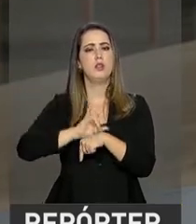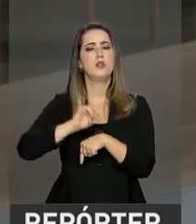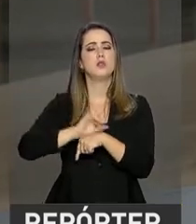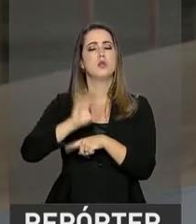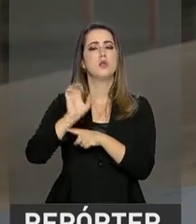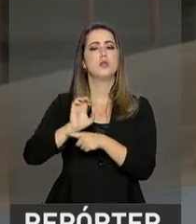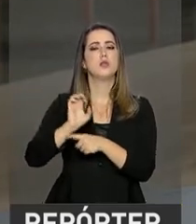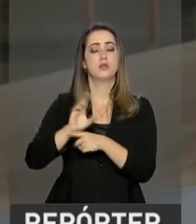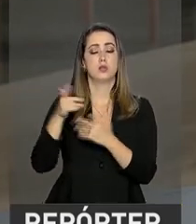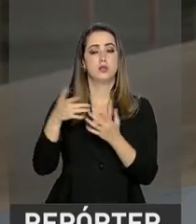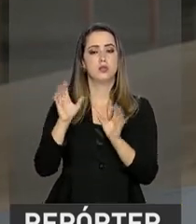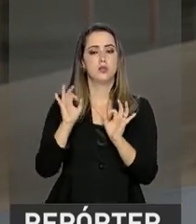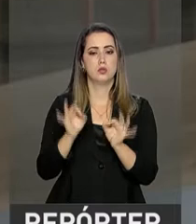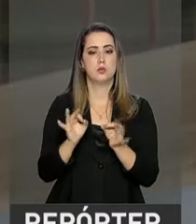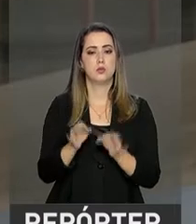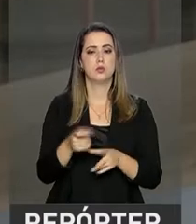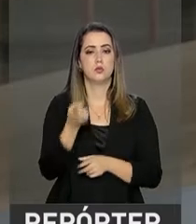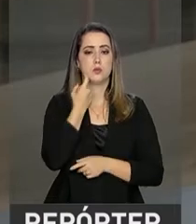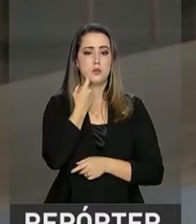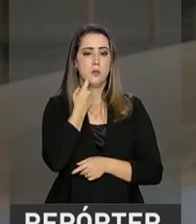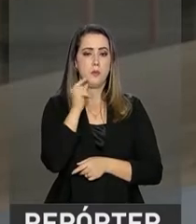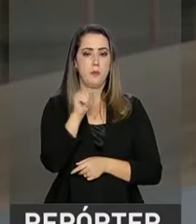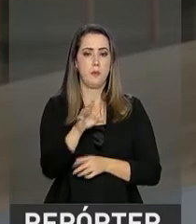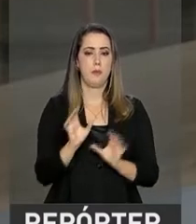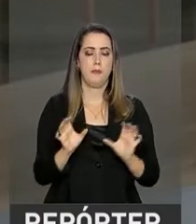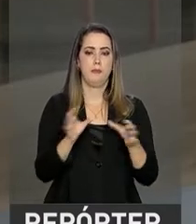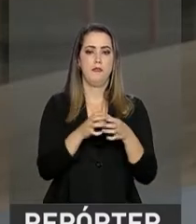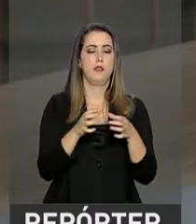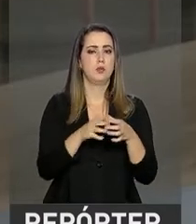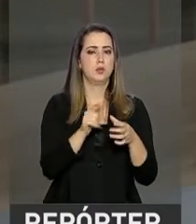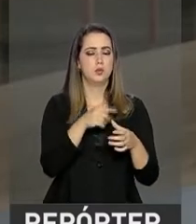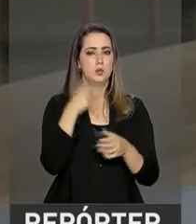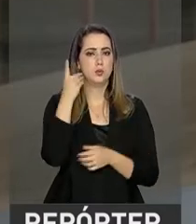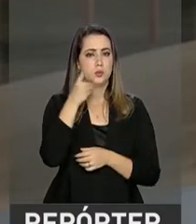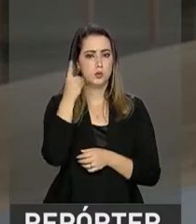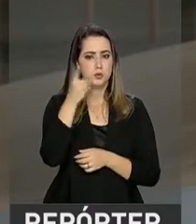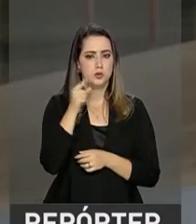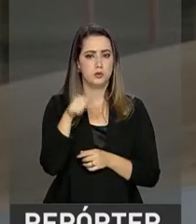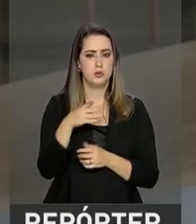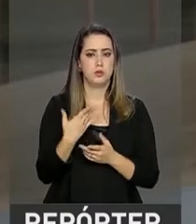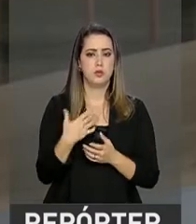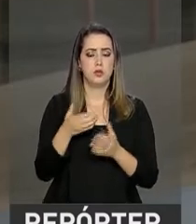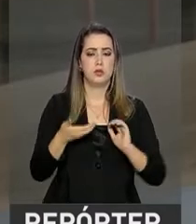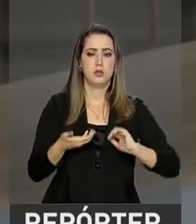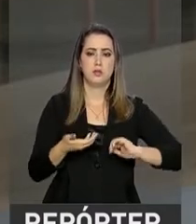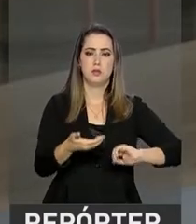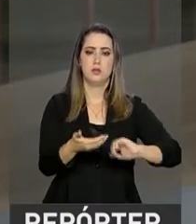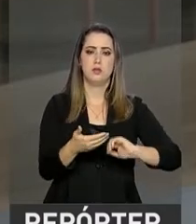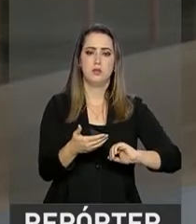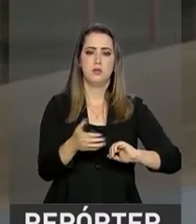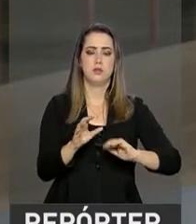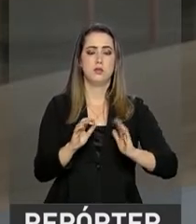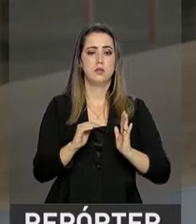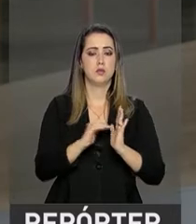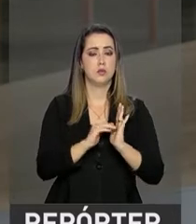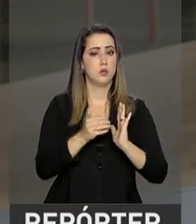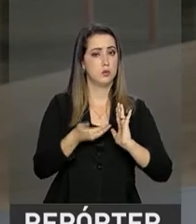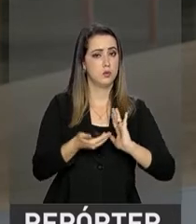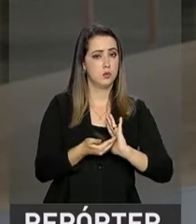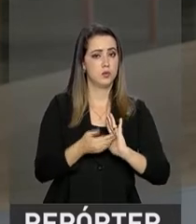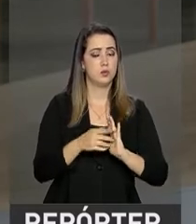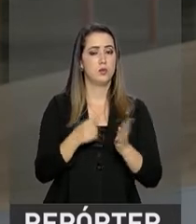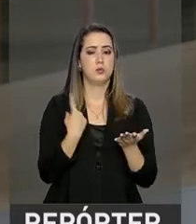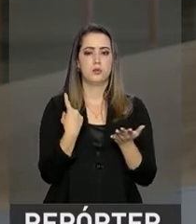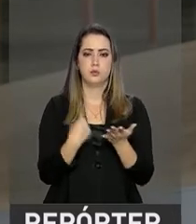foi formalizada nesta sexta-feira a pedido das bancadas parlamentares da Câmara dos Deputados e do Senado Federal, em